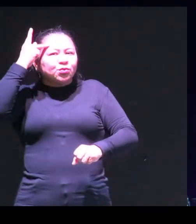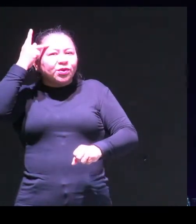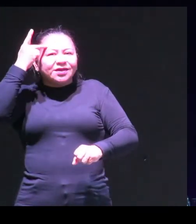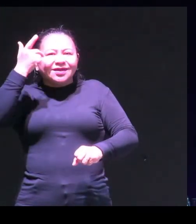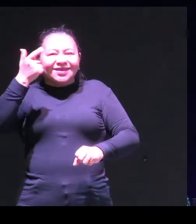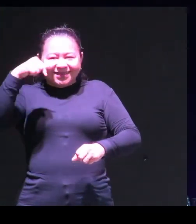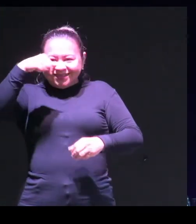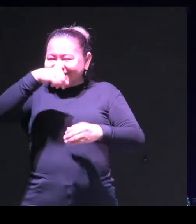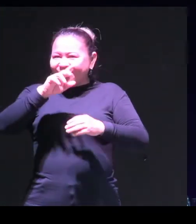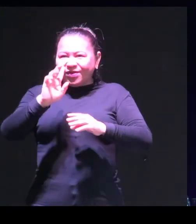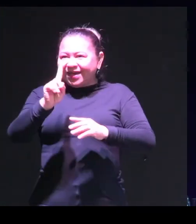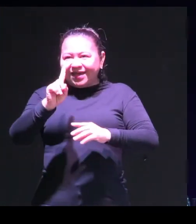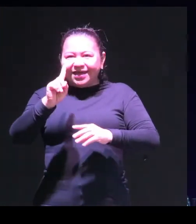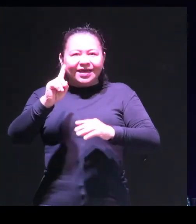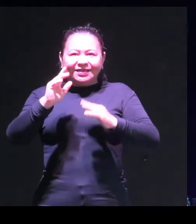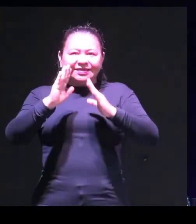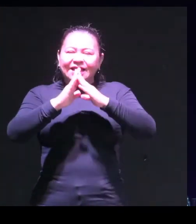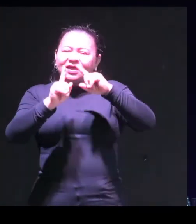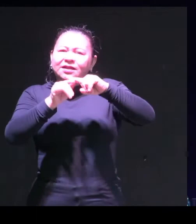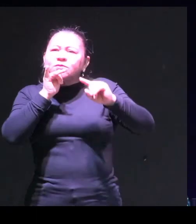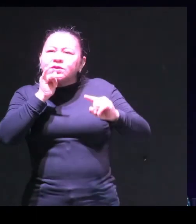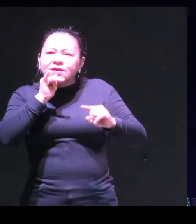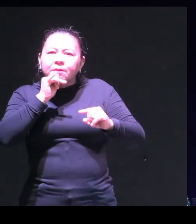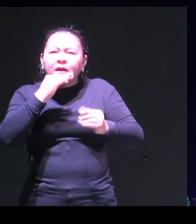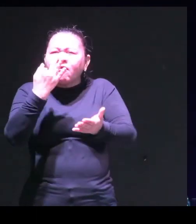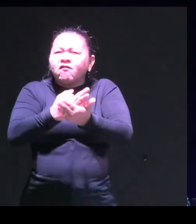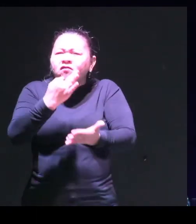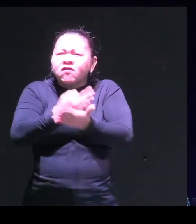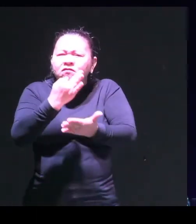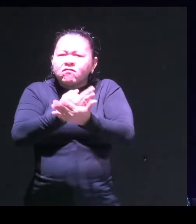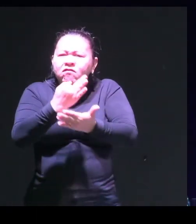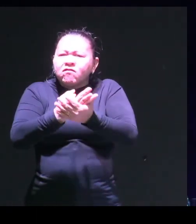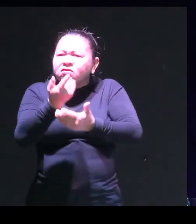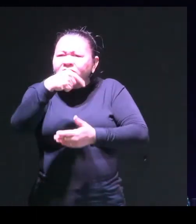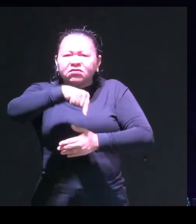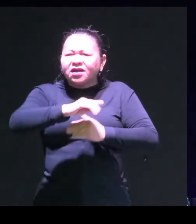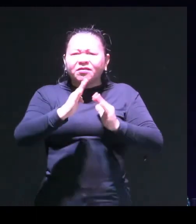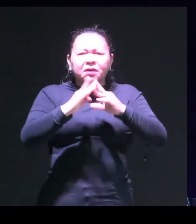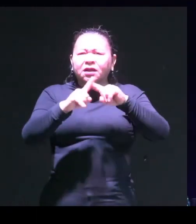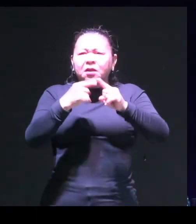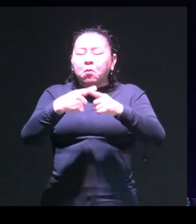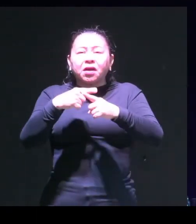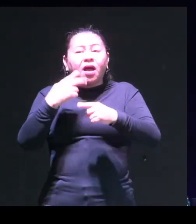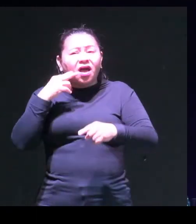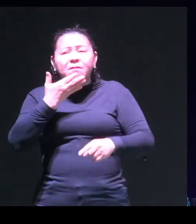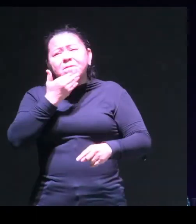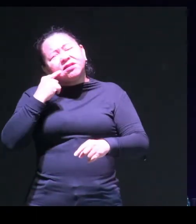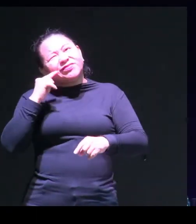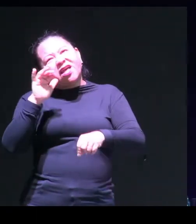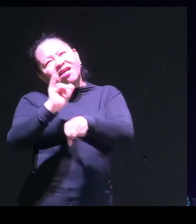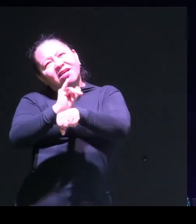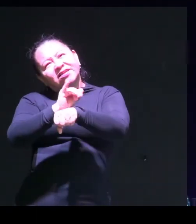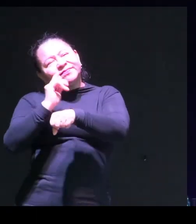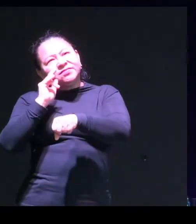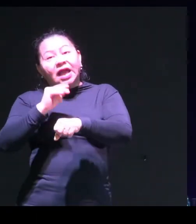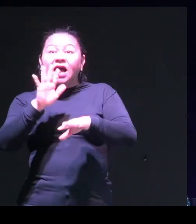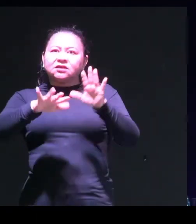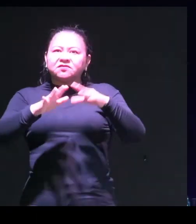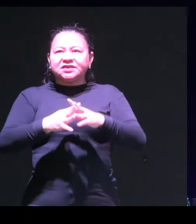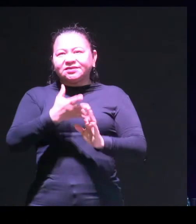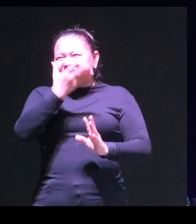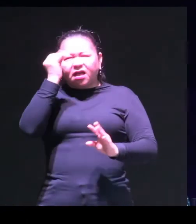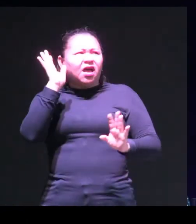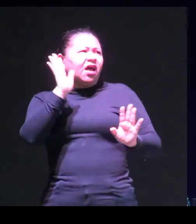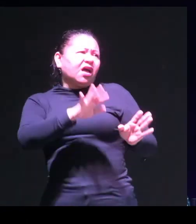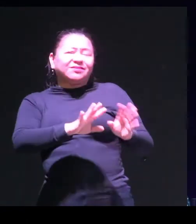não são da igreja, que não vêm para a igreja, que levando o evangelho para elas dentro da casa delas, ou servindo aqueles irmãos que estão